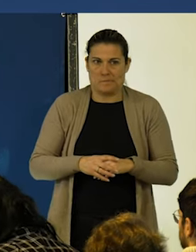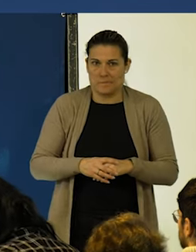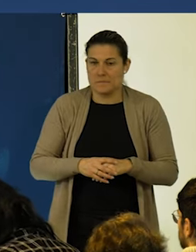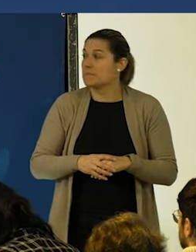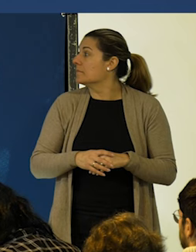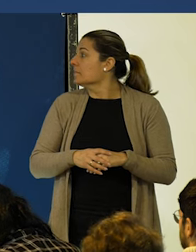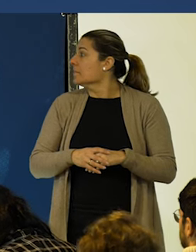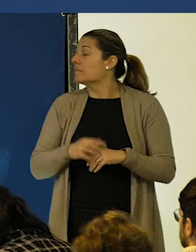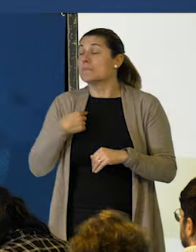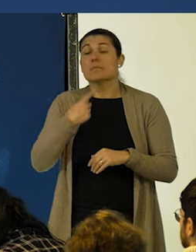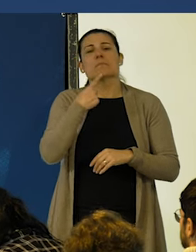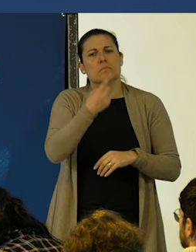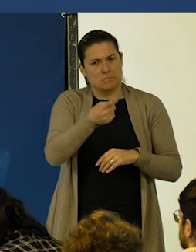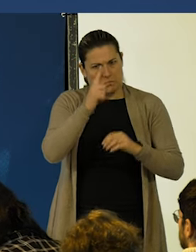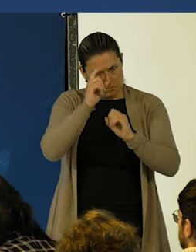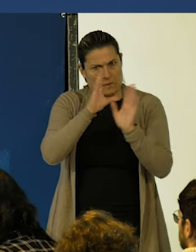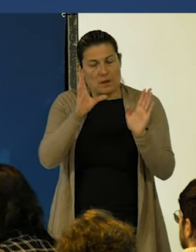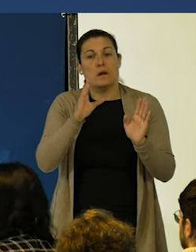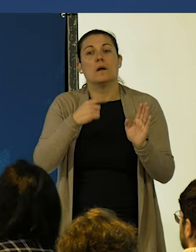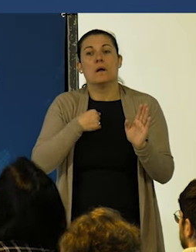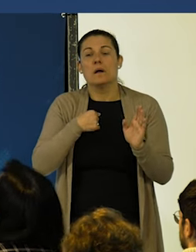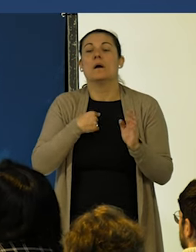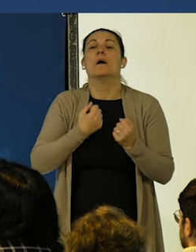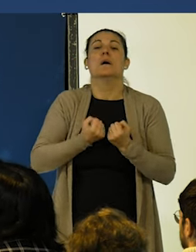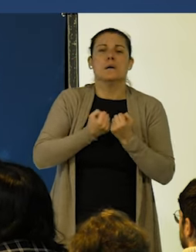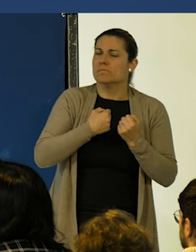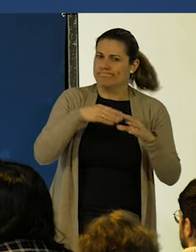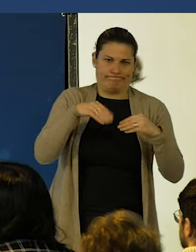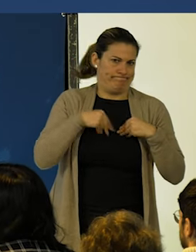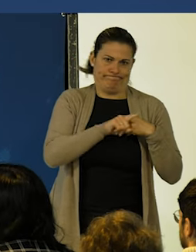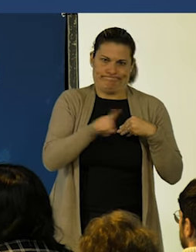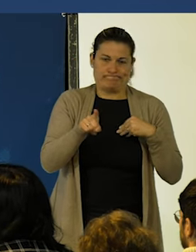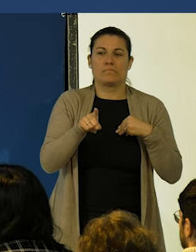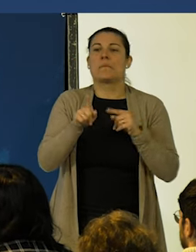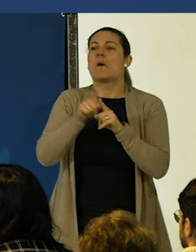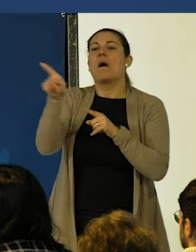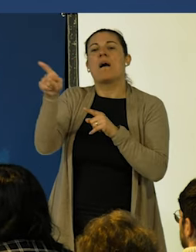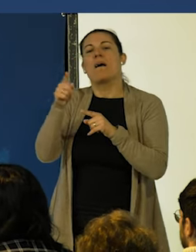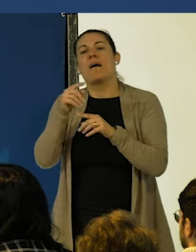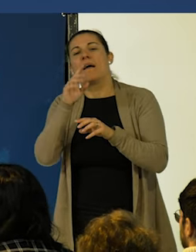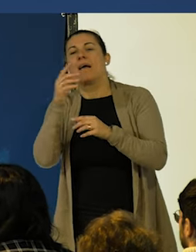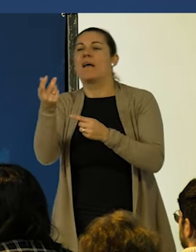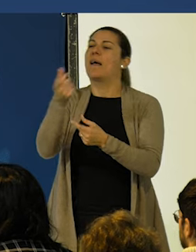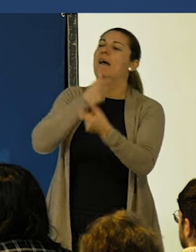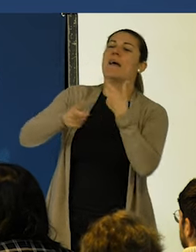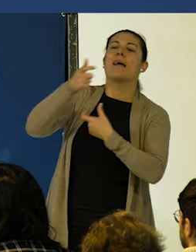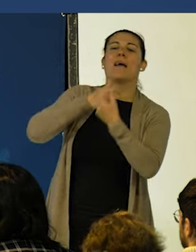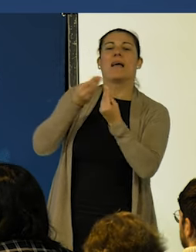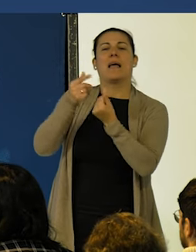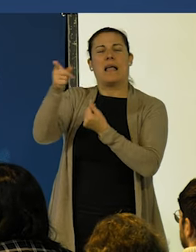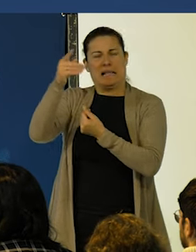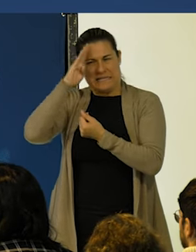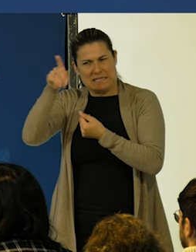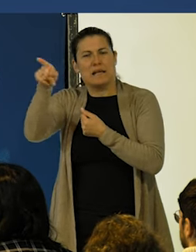e quero dizê-lo com muita clareza, recuso e recusamos, por isso, a hipocrisia daqueles que reconhecem